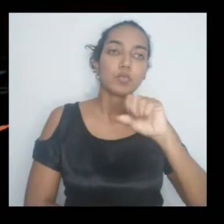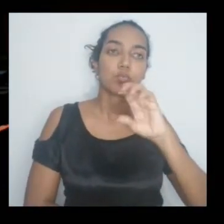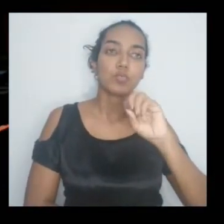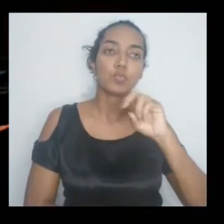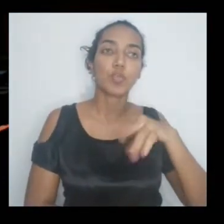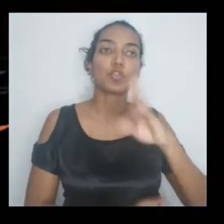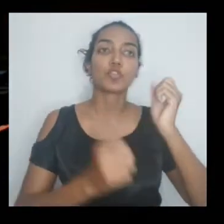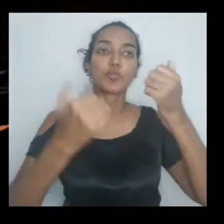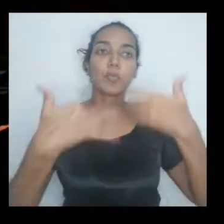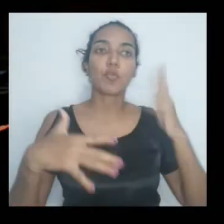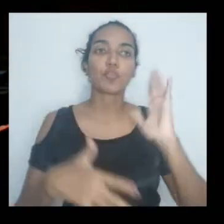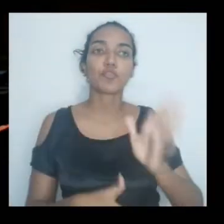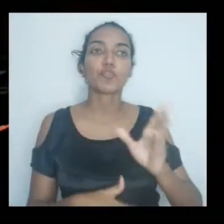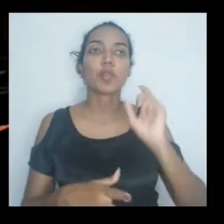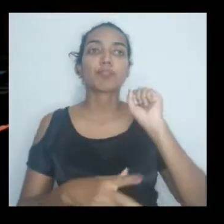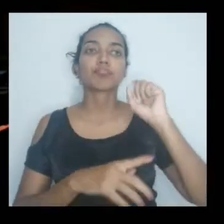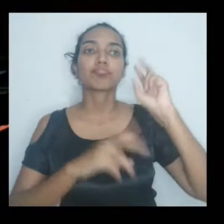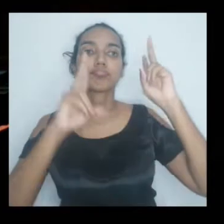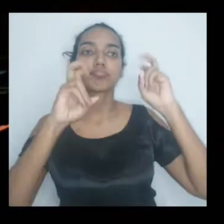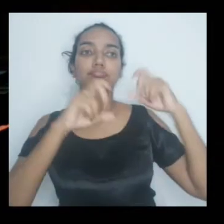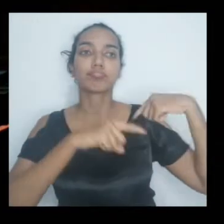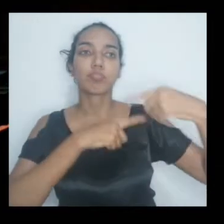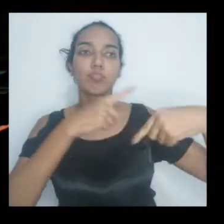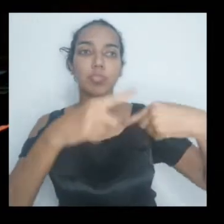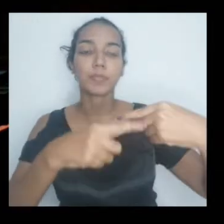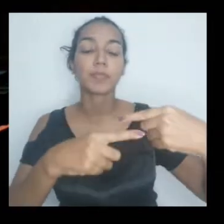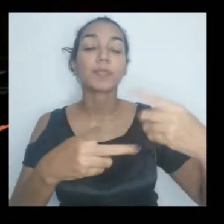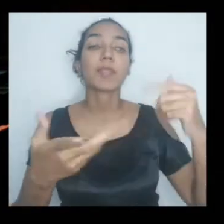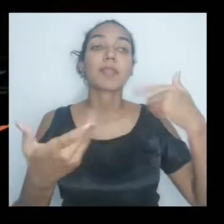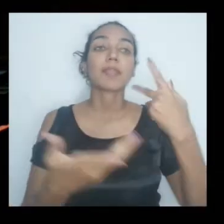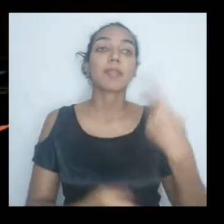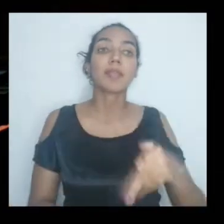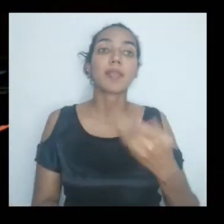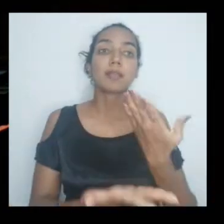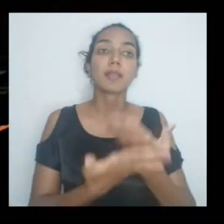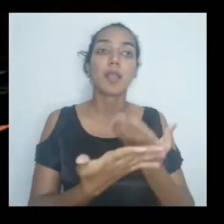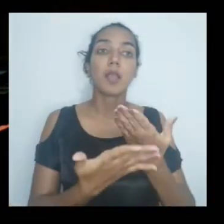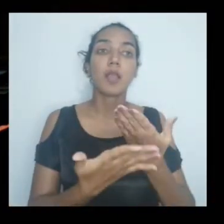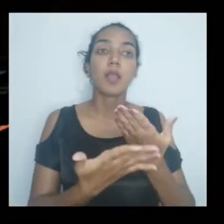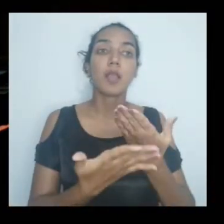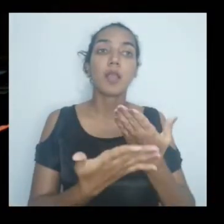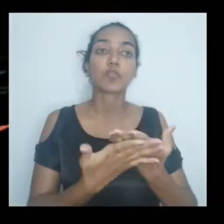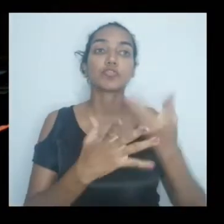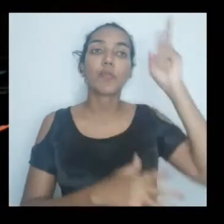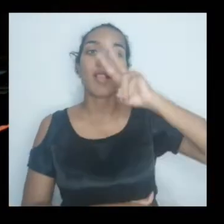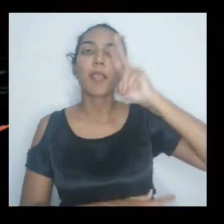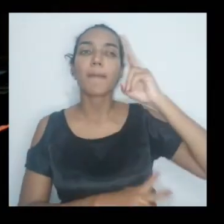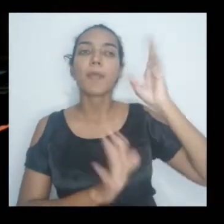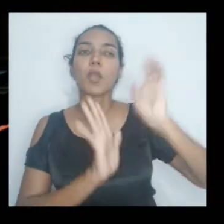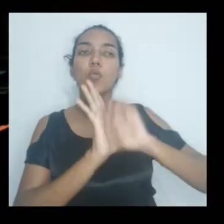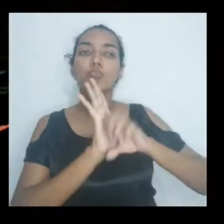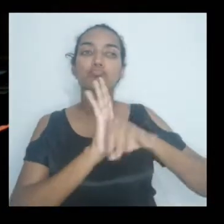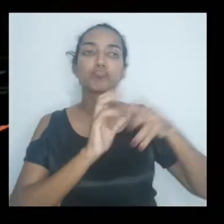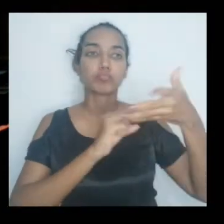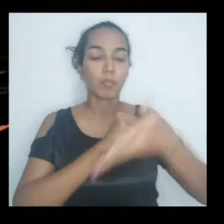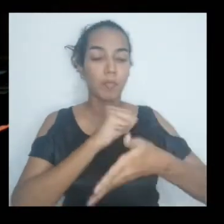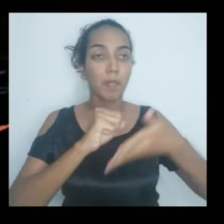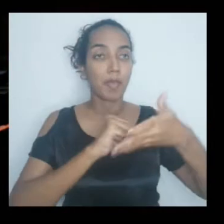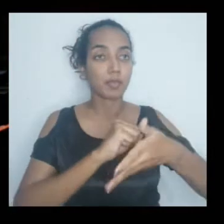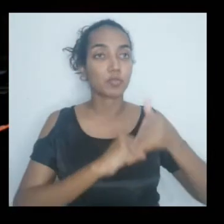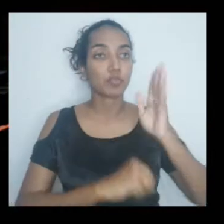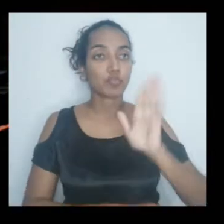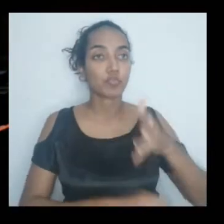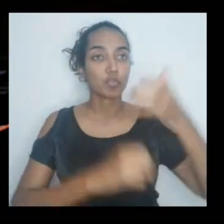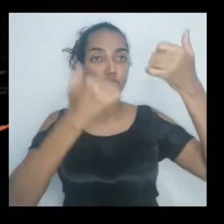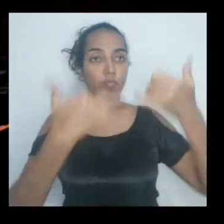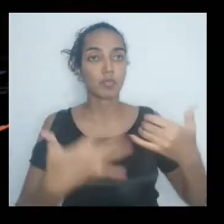gente vai relembrar alguns conceitos, os conceitos mais básicos que o professor Vanilson já mencionou, e a gente vai falar alguns